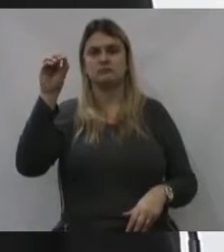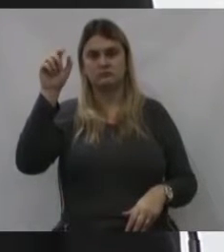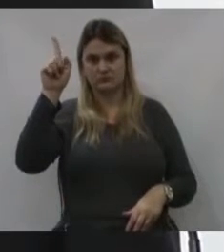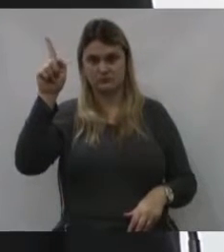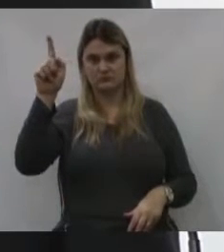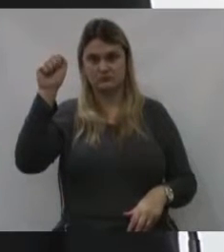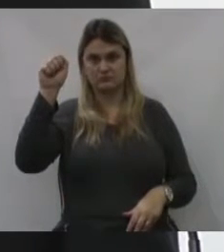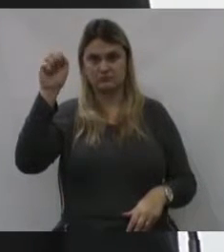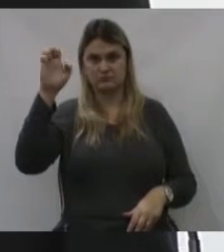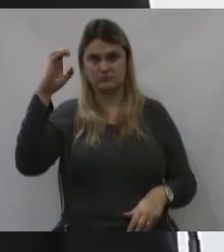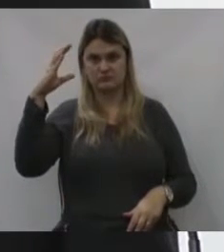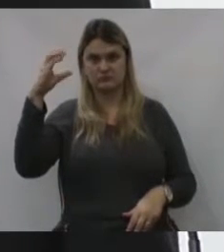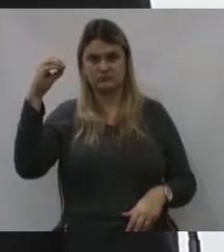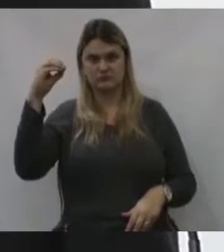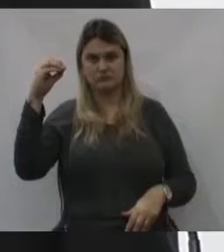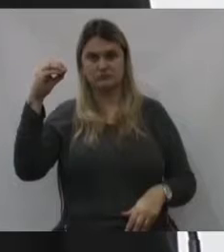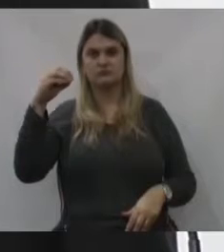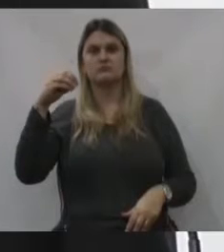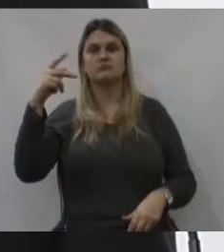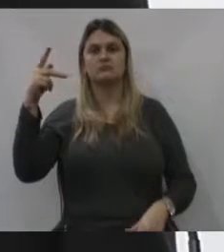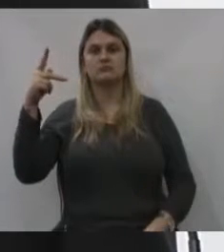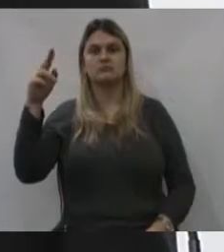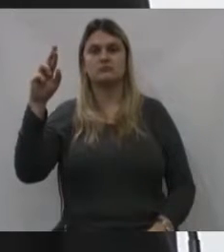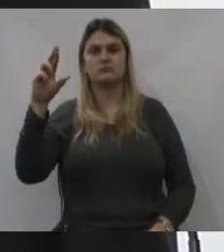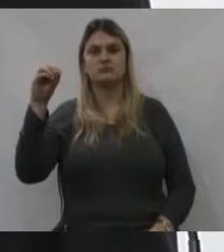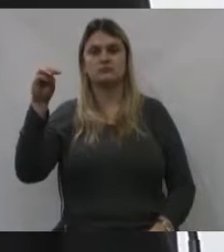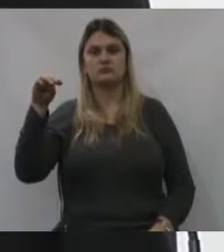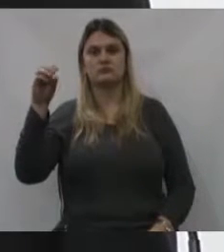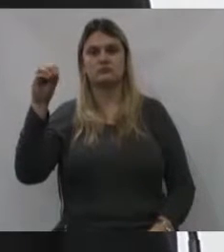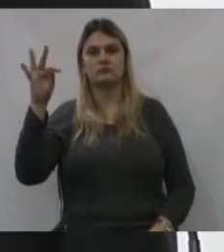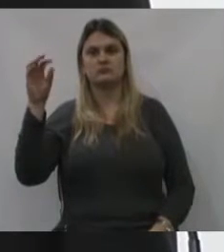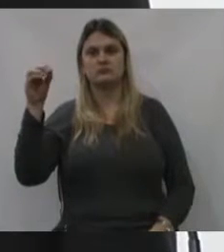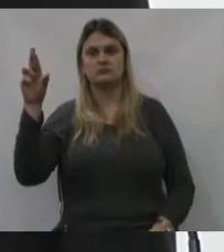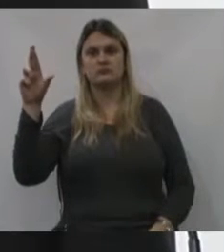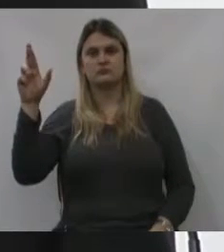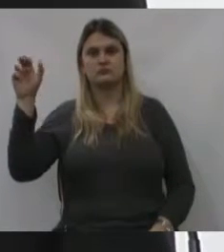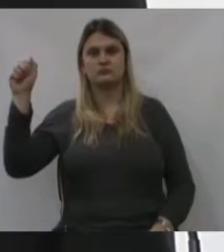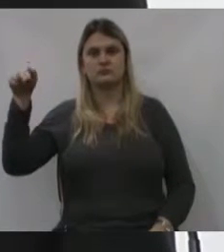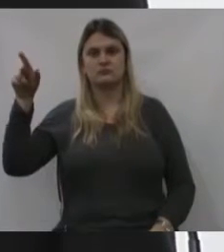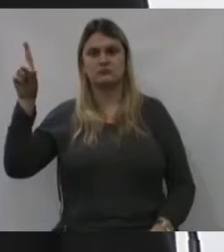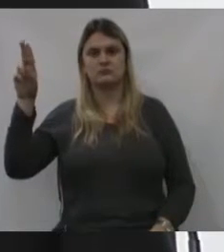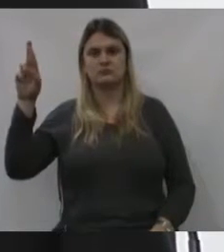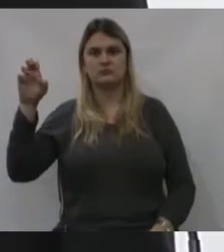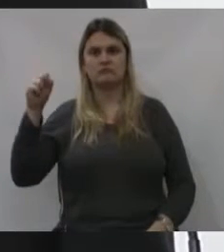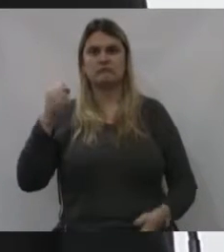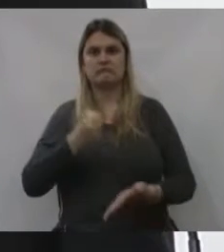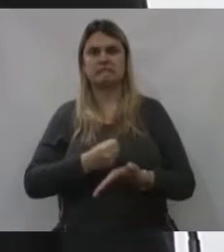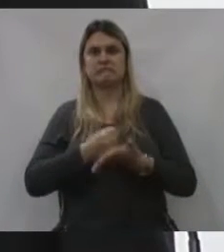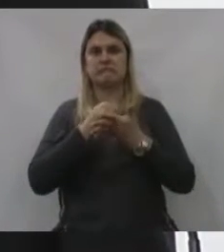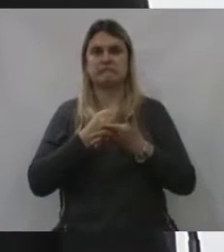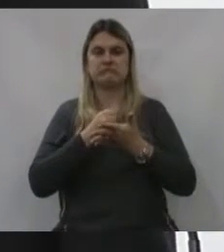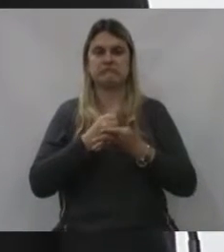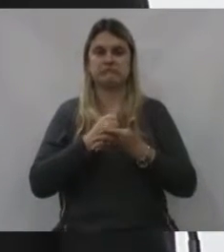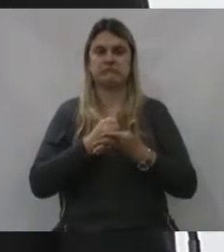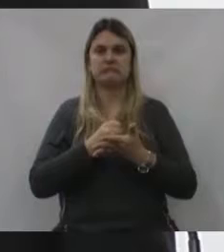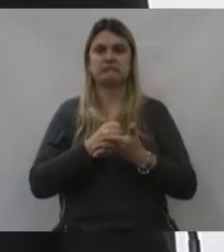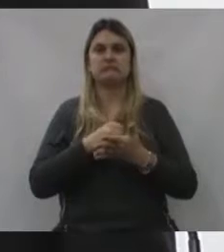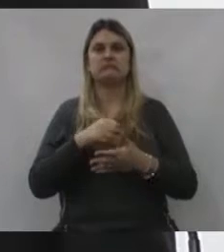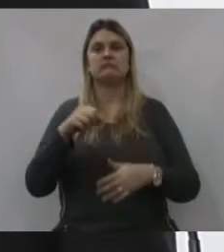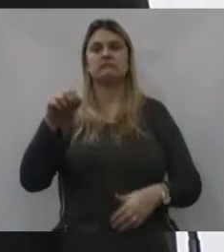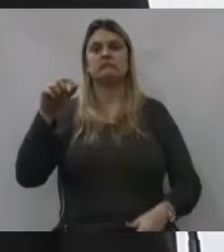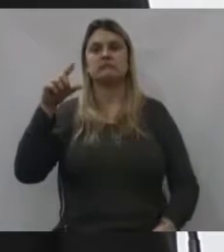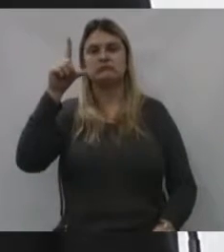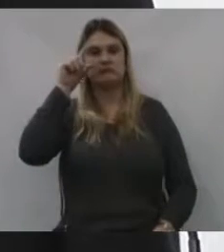GAECO, promotor André Bortolini, Socorro, promotor Vitor Hugo GAECO